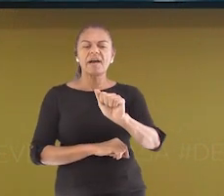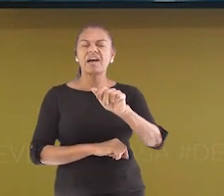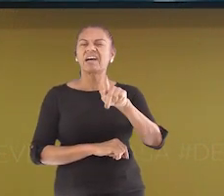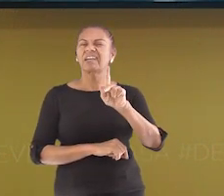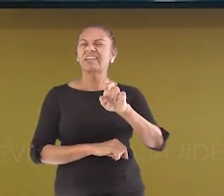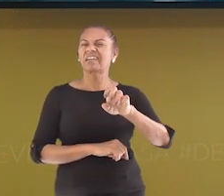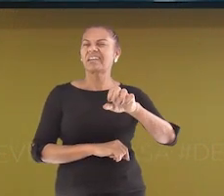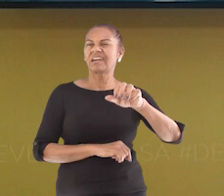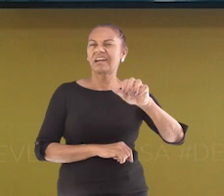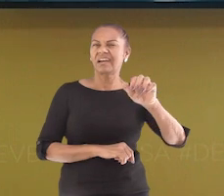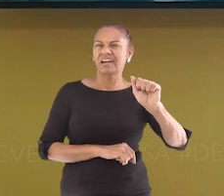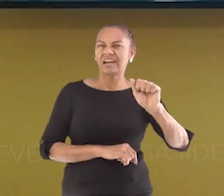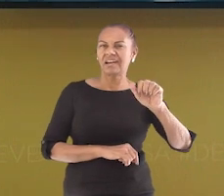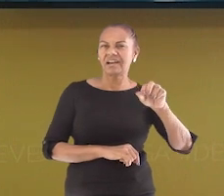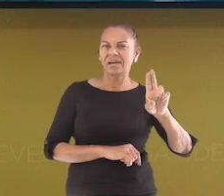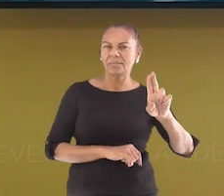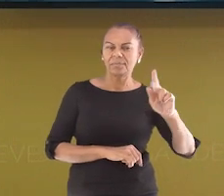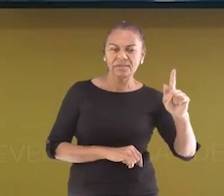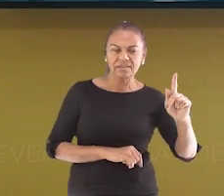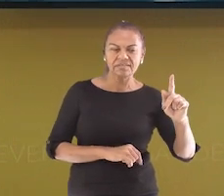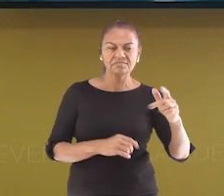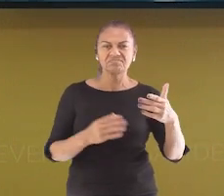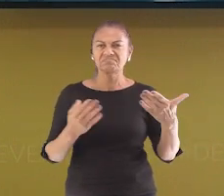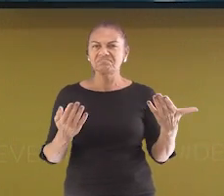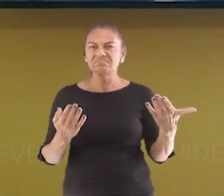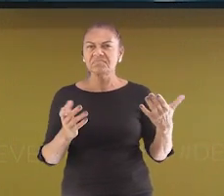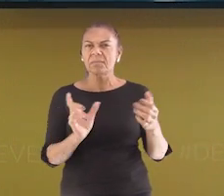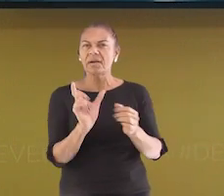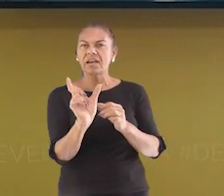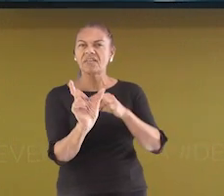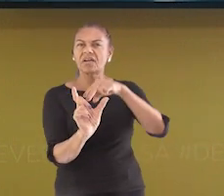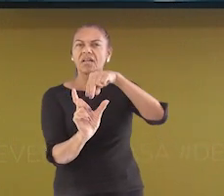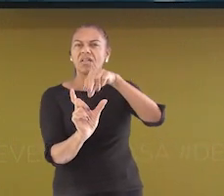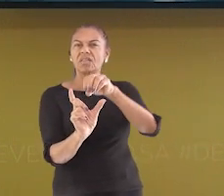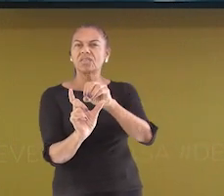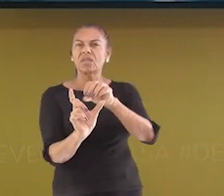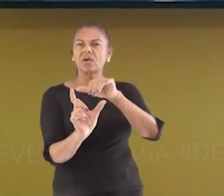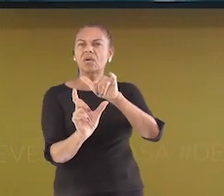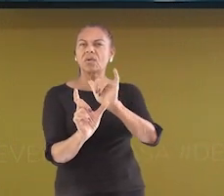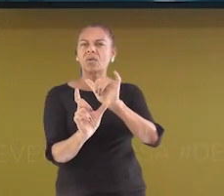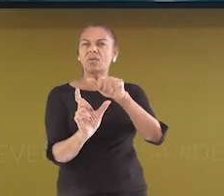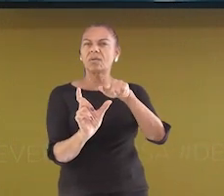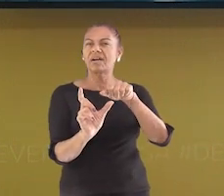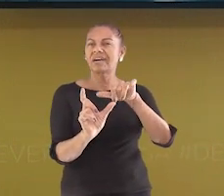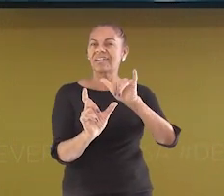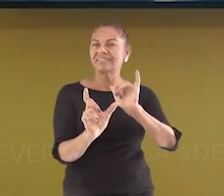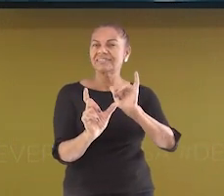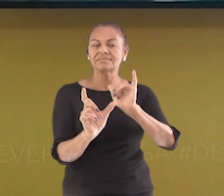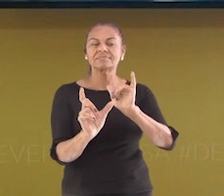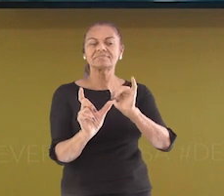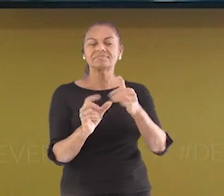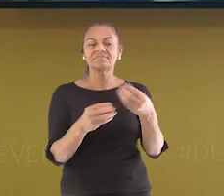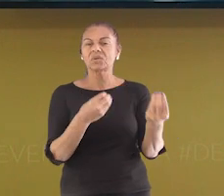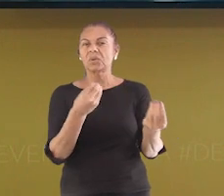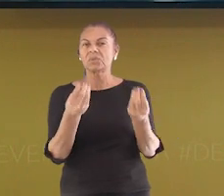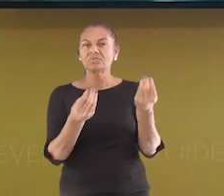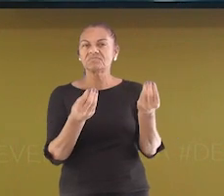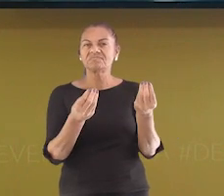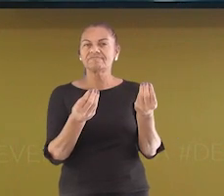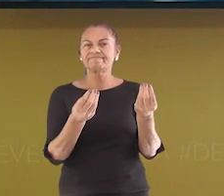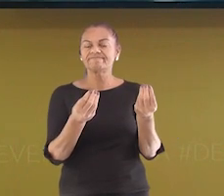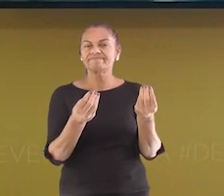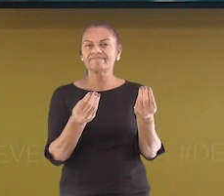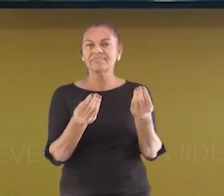da empresa. No way. E, naturally, sua renúncia ao cargo de CEO. Sem chance. Over my dead